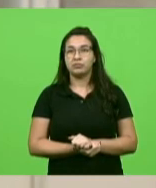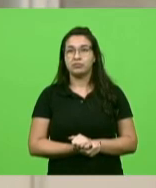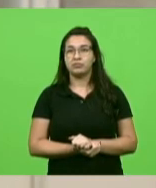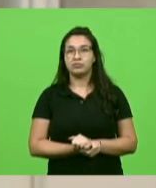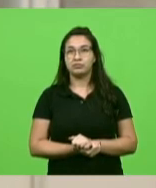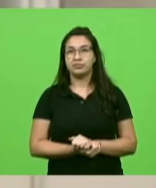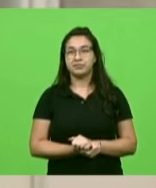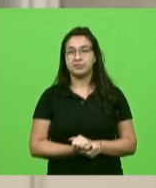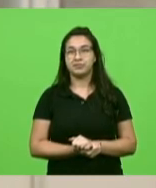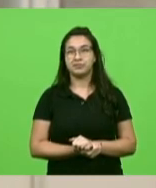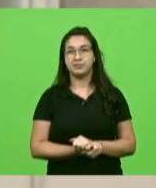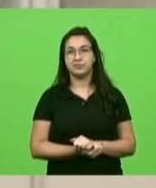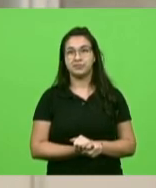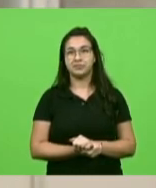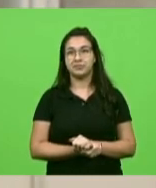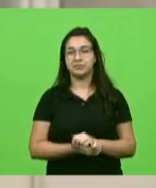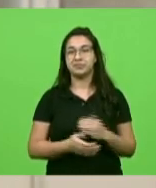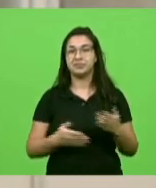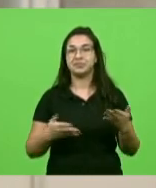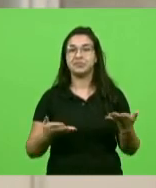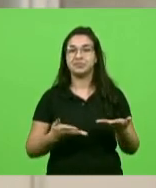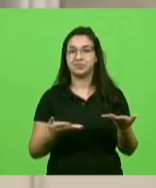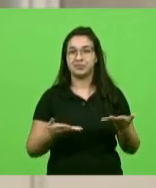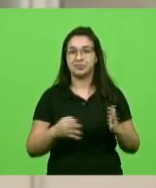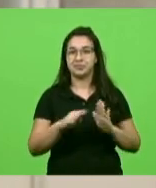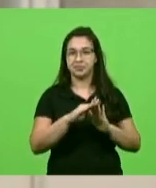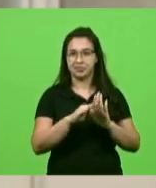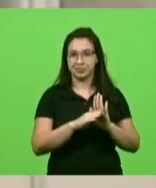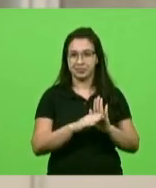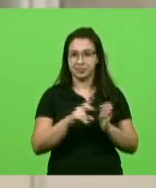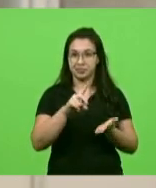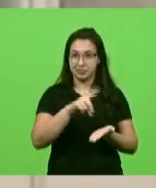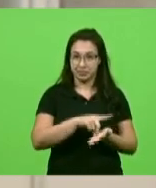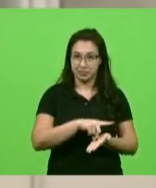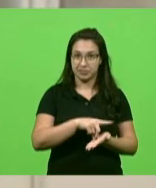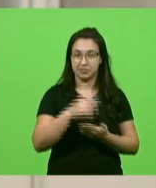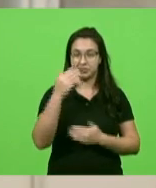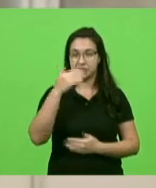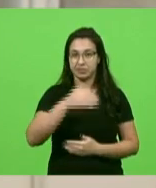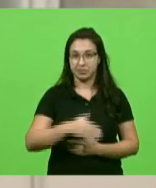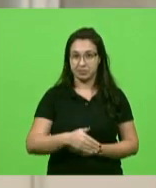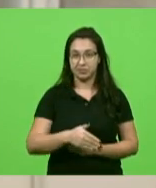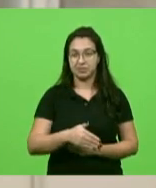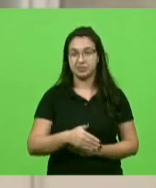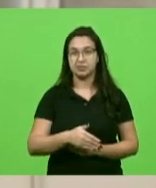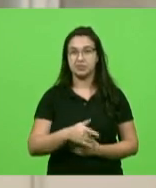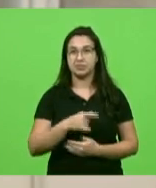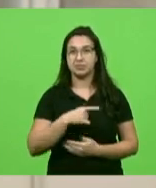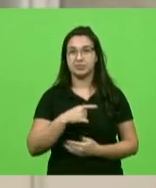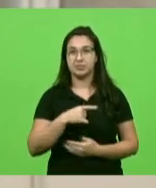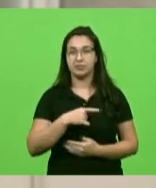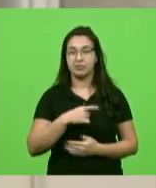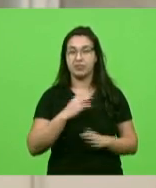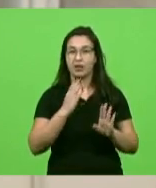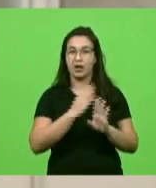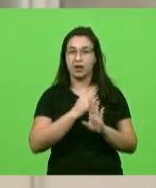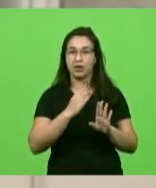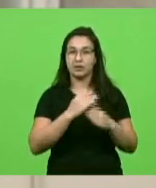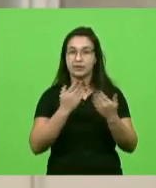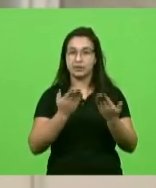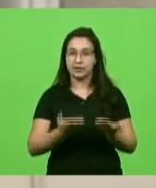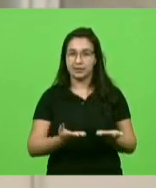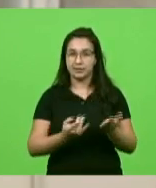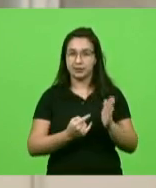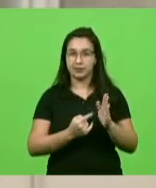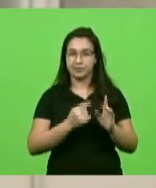eu abri entrando no caso concreto no tocante aos requisitos formais verifica-se que